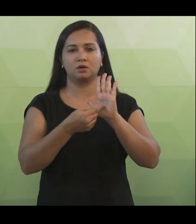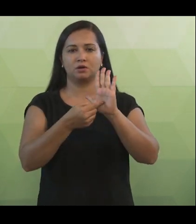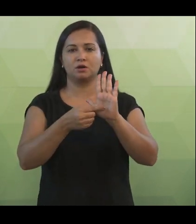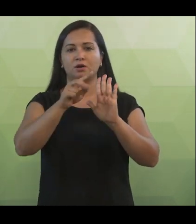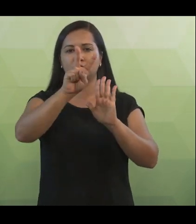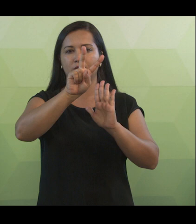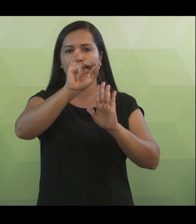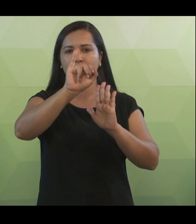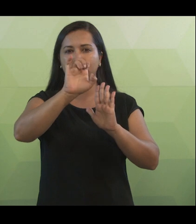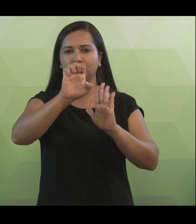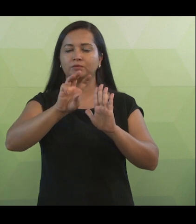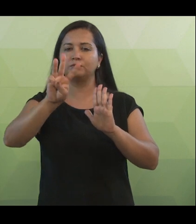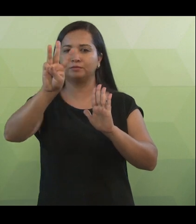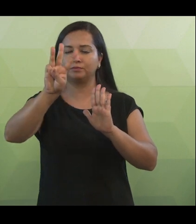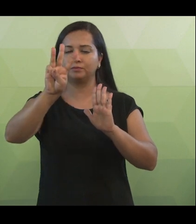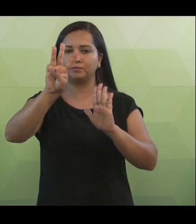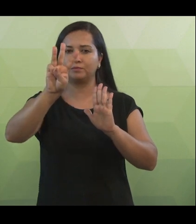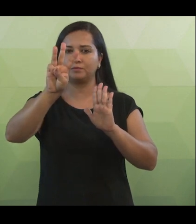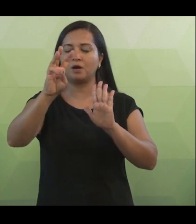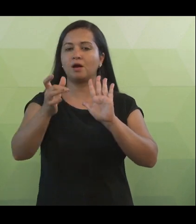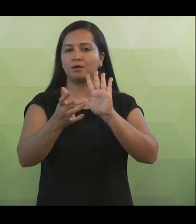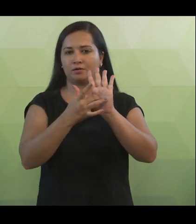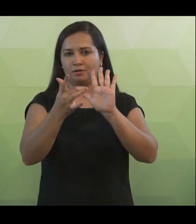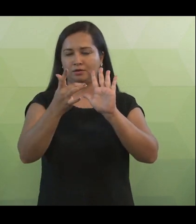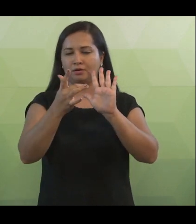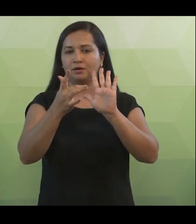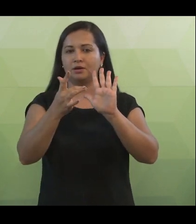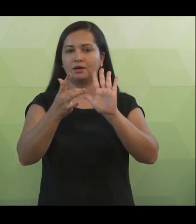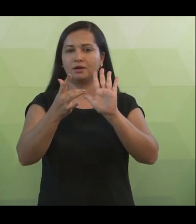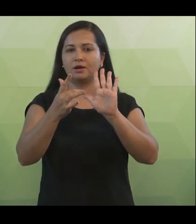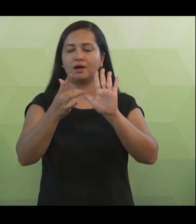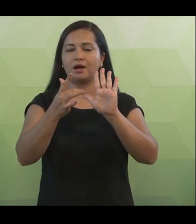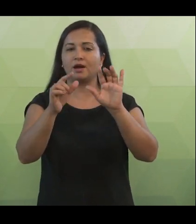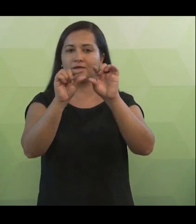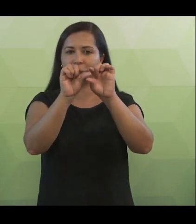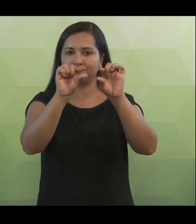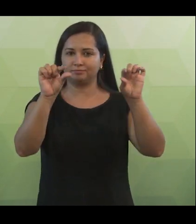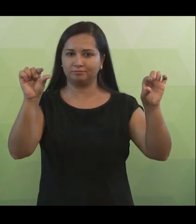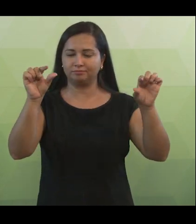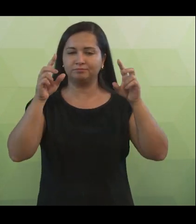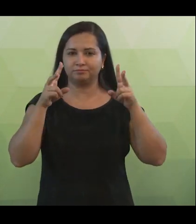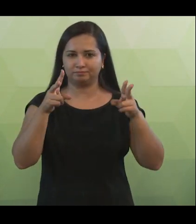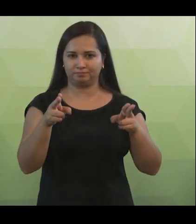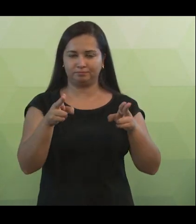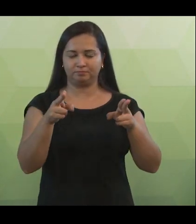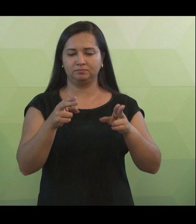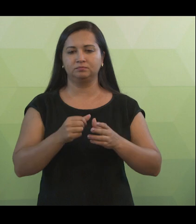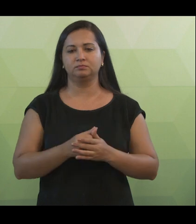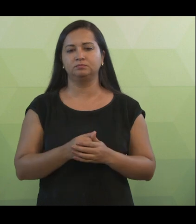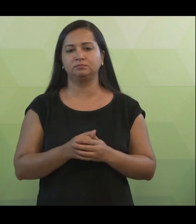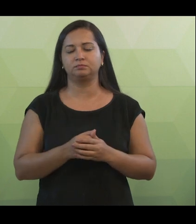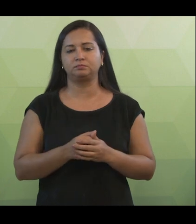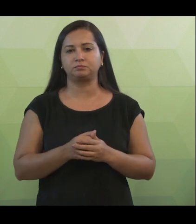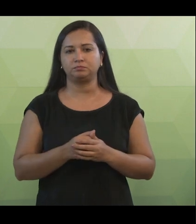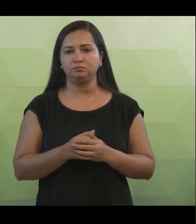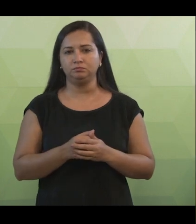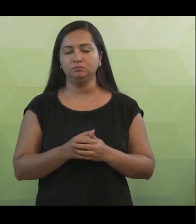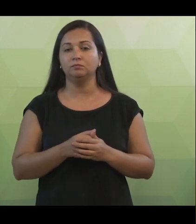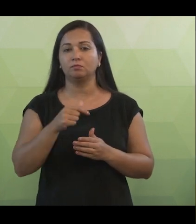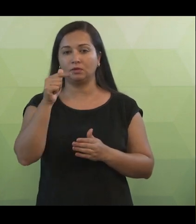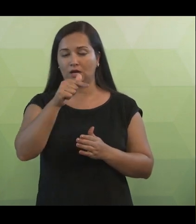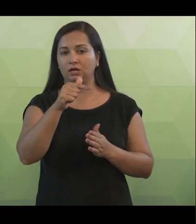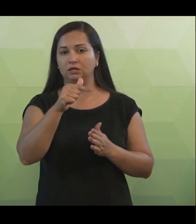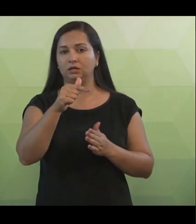view. E coloque essa marcação. Essa função chama a